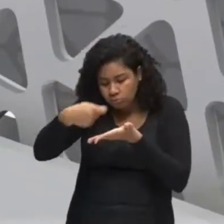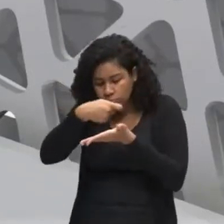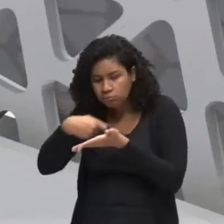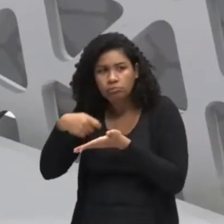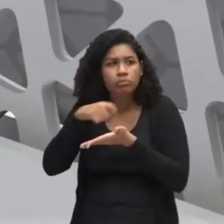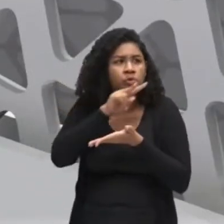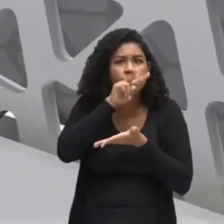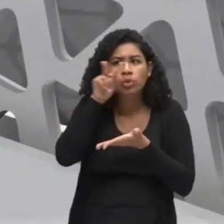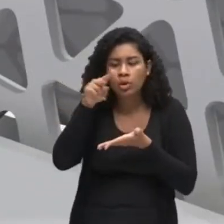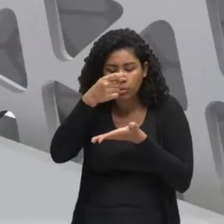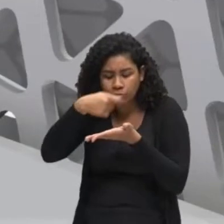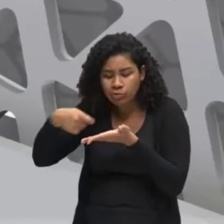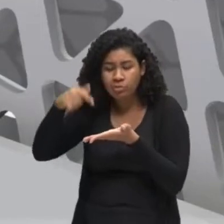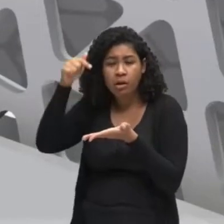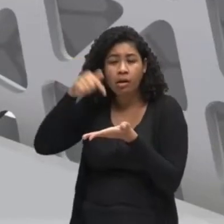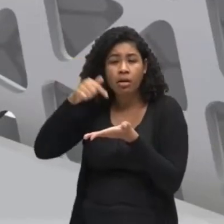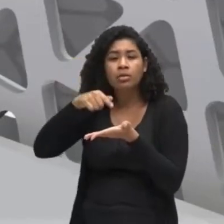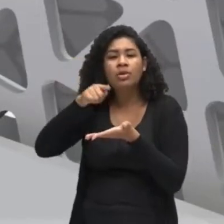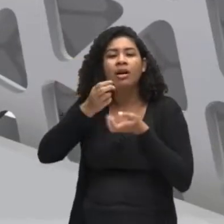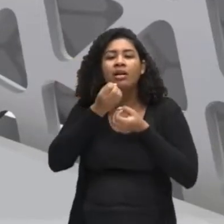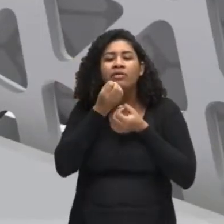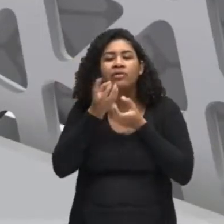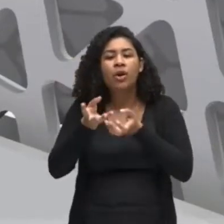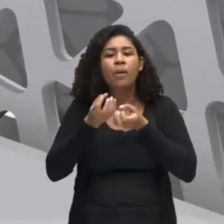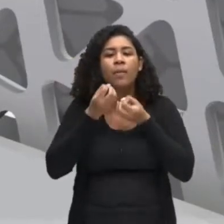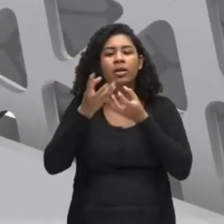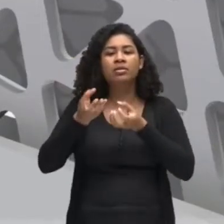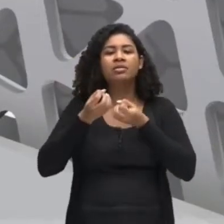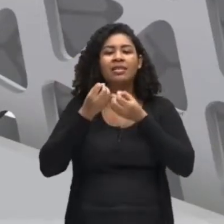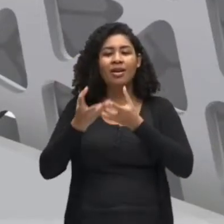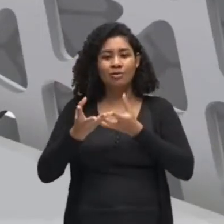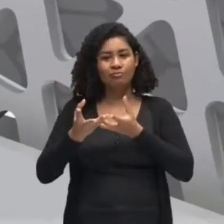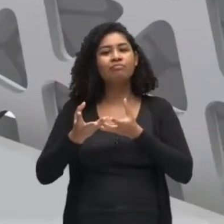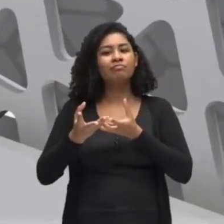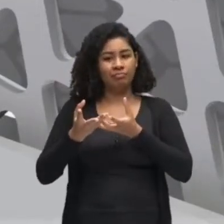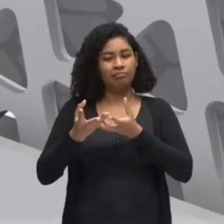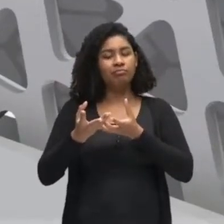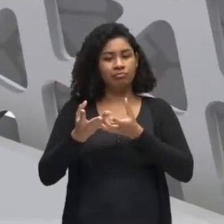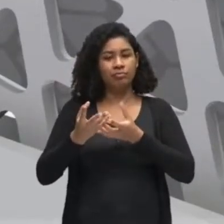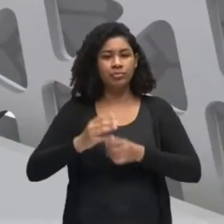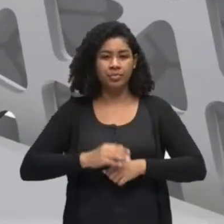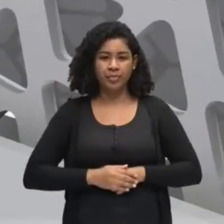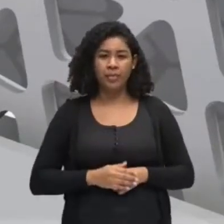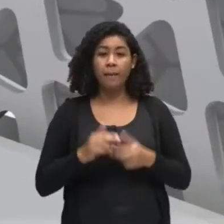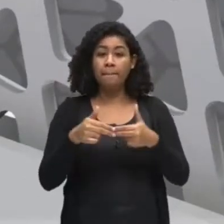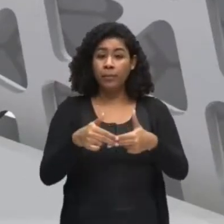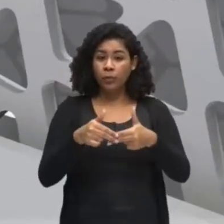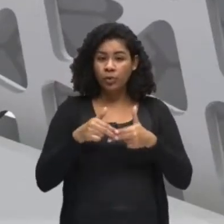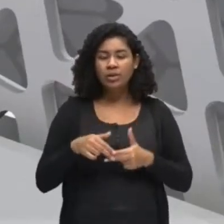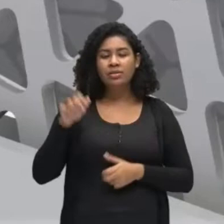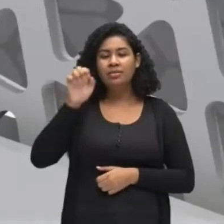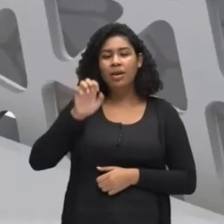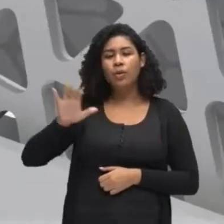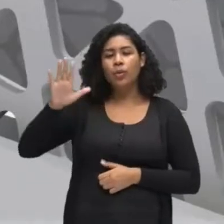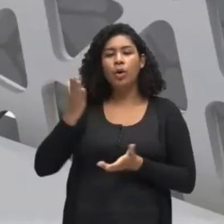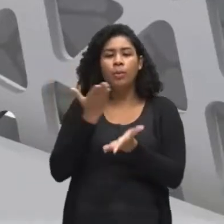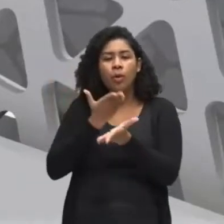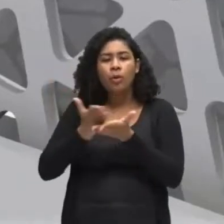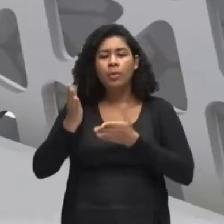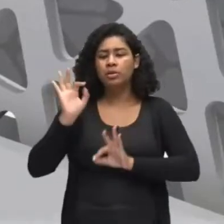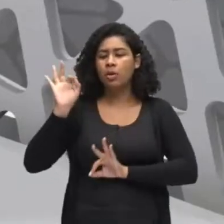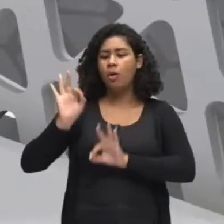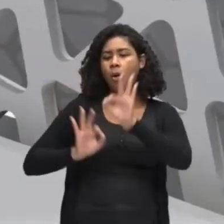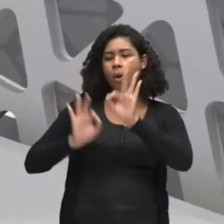sobre as nossas regiões. Essas notícias escritas, tá bom? Então, os europeus começam a organizar,